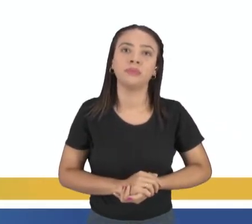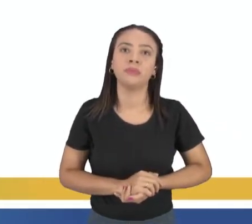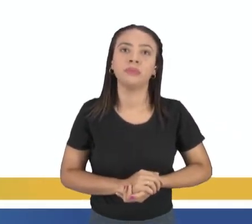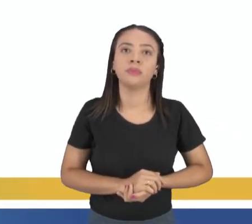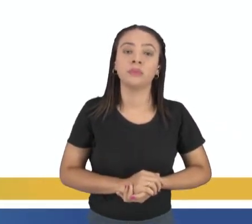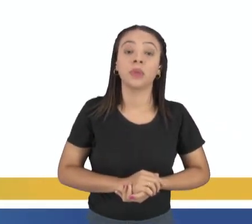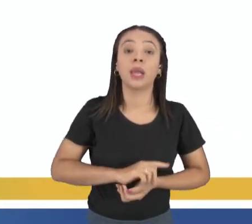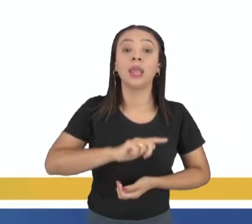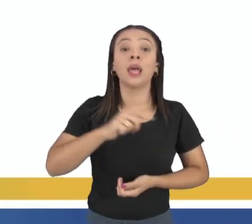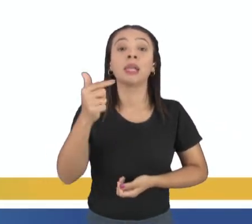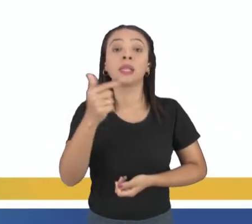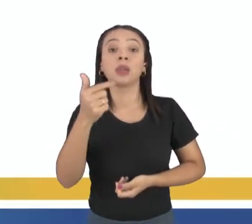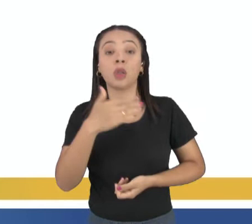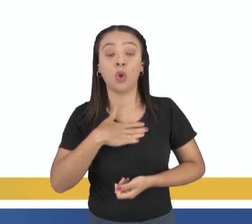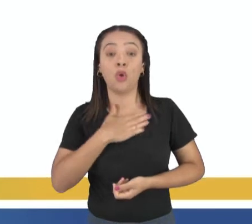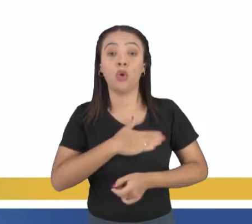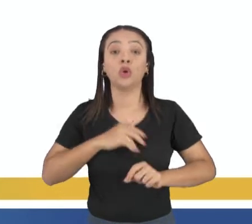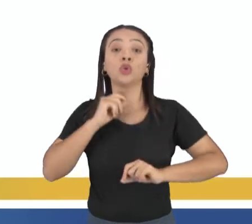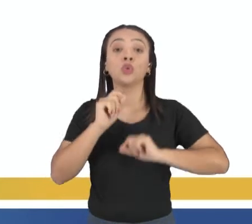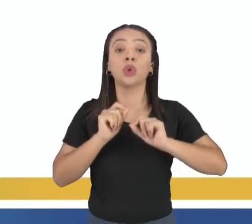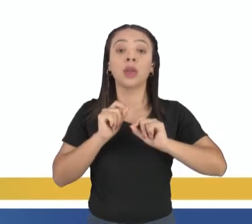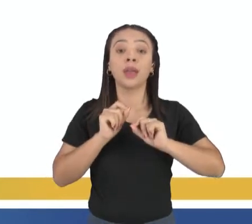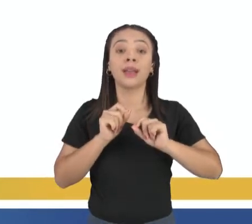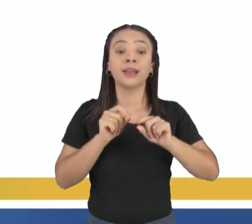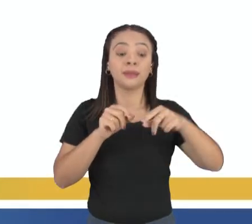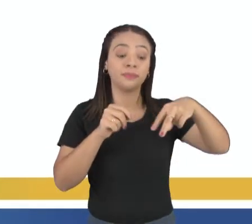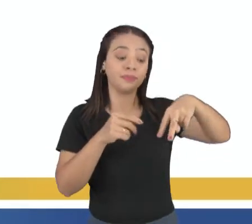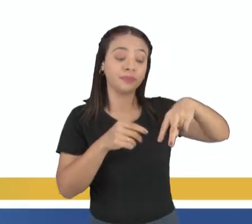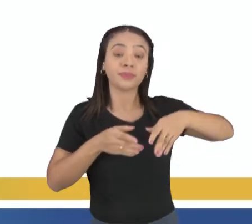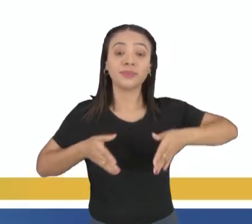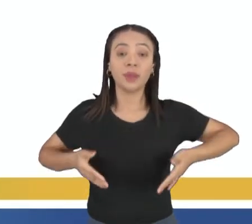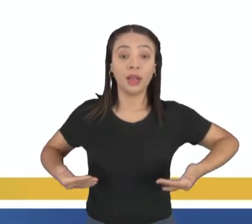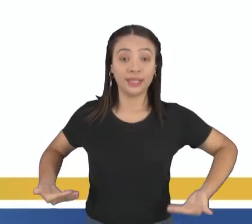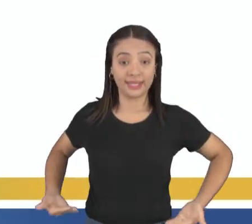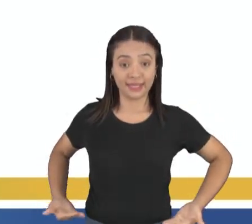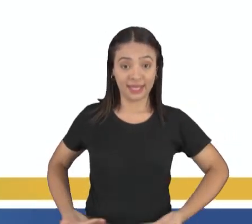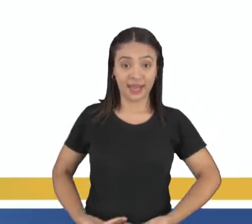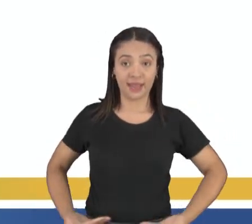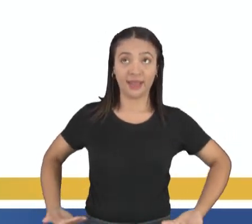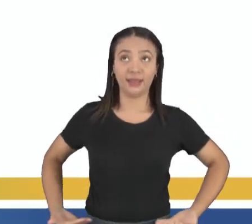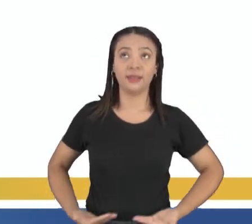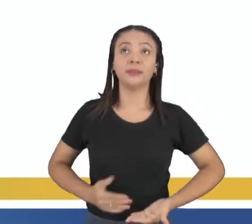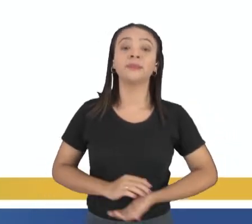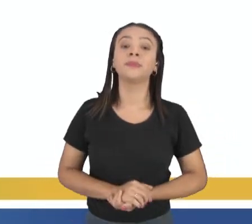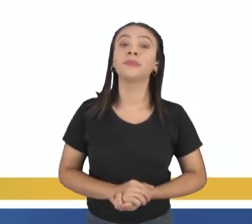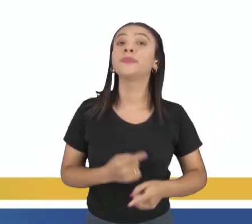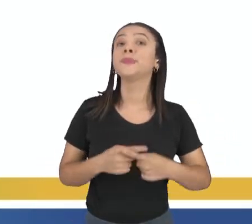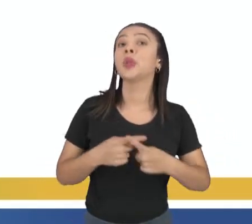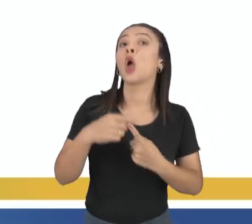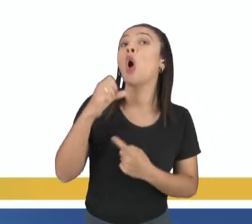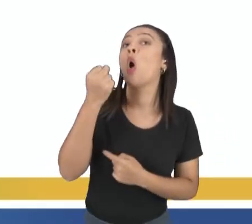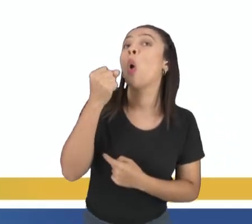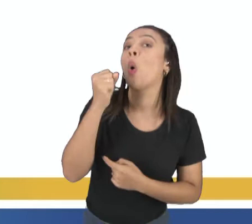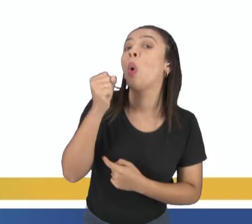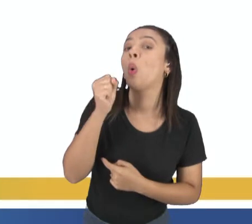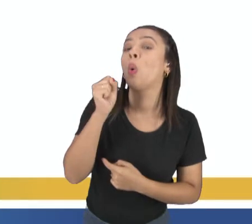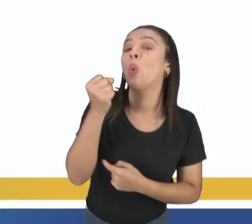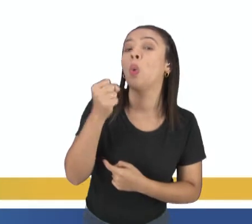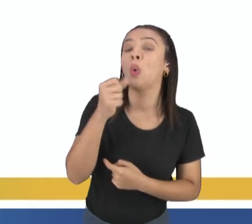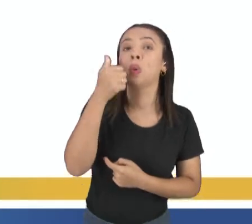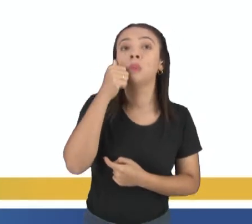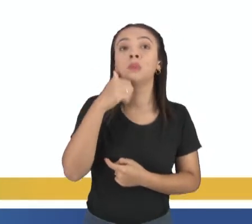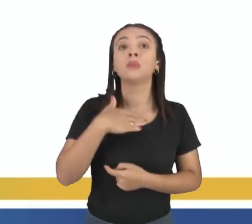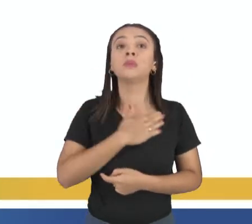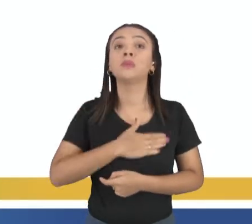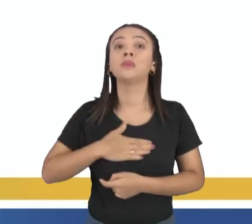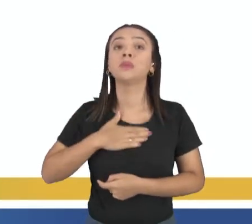segunda preferência é por saia. Por quê? Porque é a segunda maior coluna. E quantas meninas? 8, porque nós temos 8 quadradinhos vermelhos